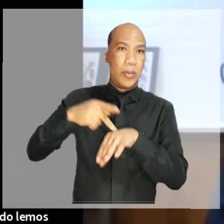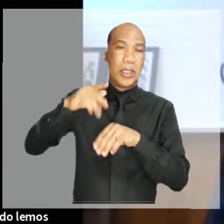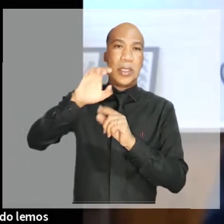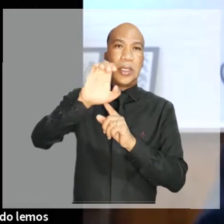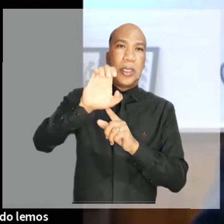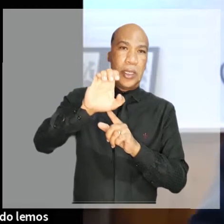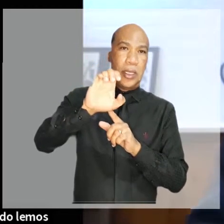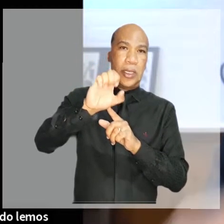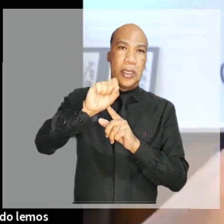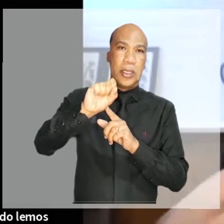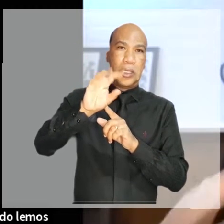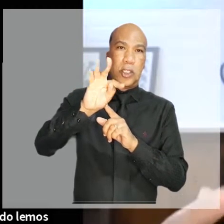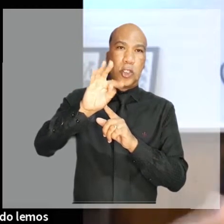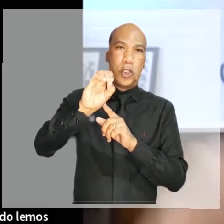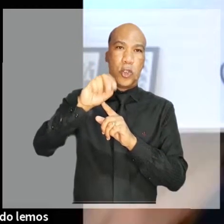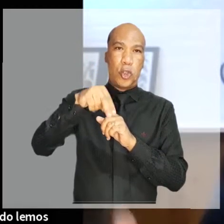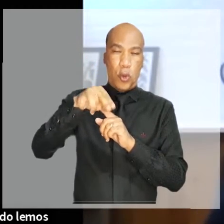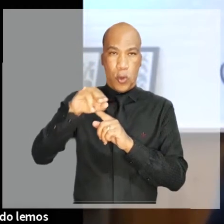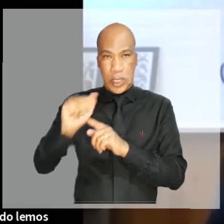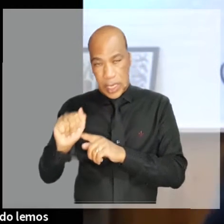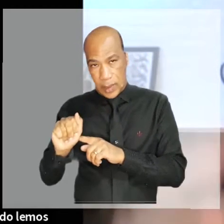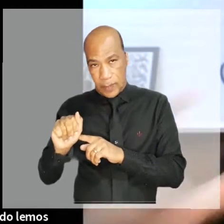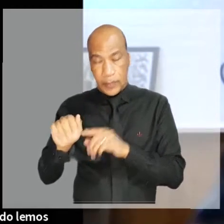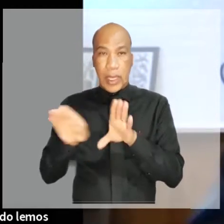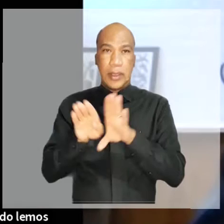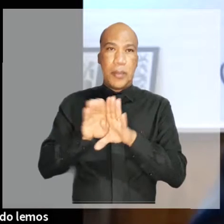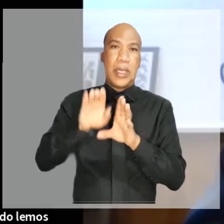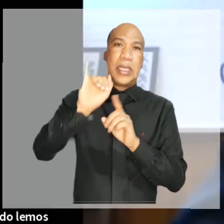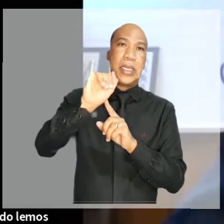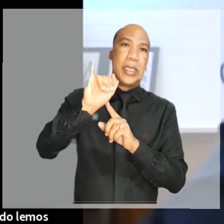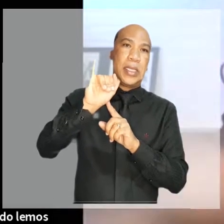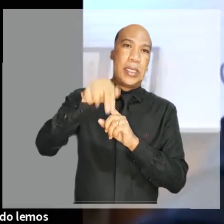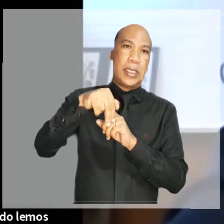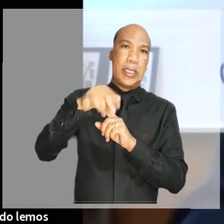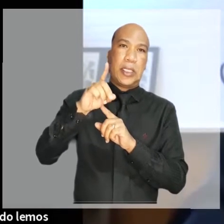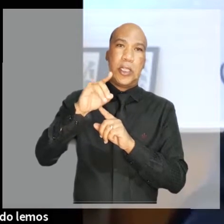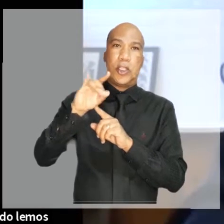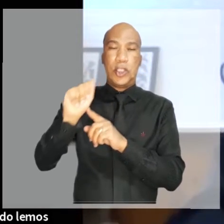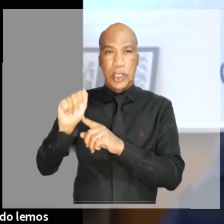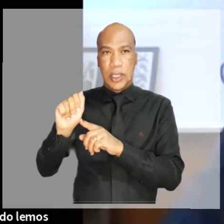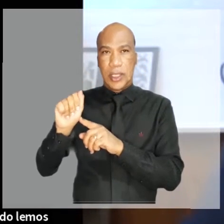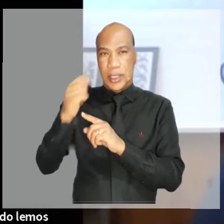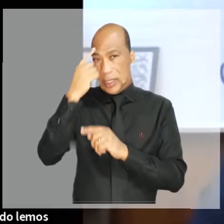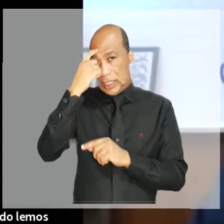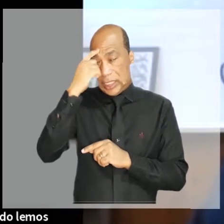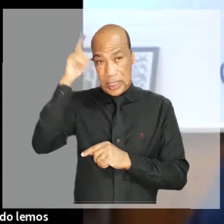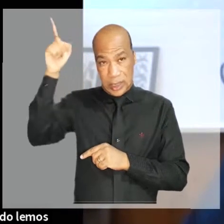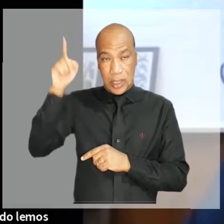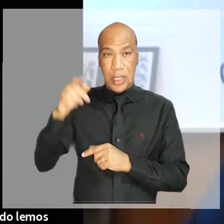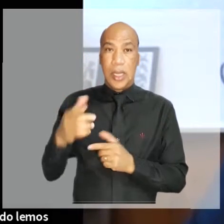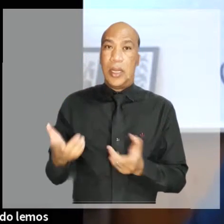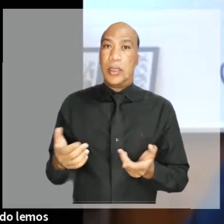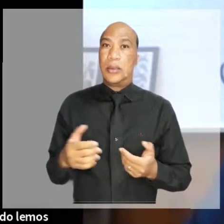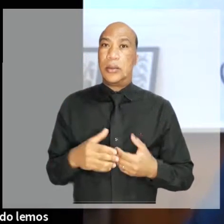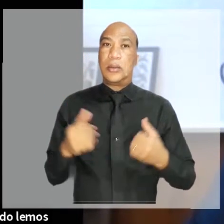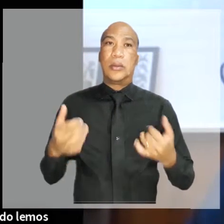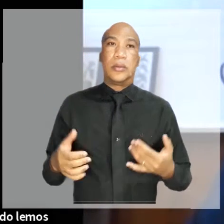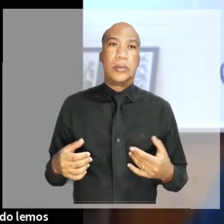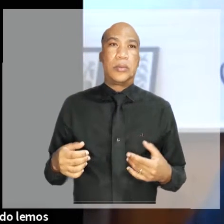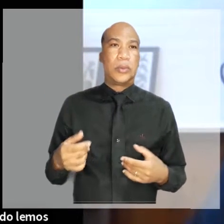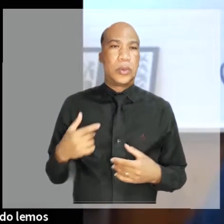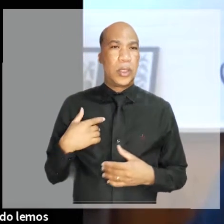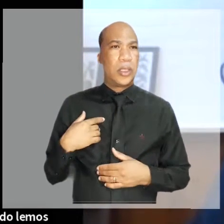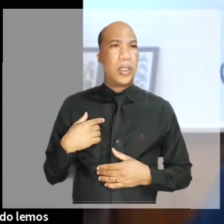realmente incrível, porque eles se colocam como o primeiro governo digital, e isso inclui inclusive o judiciário,